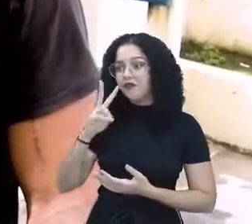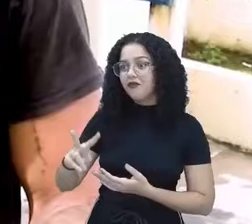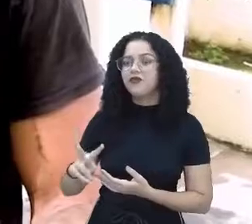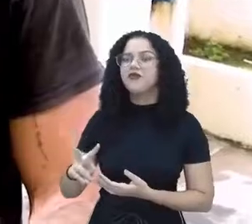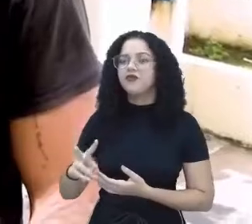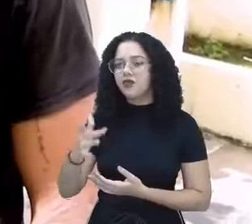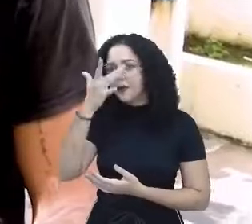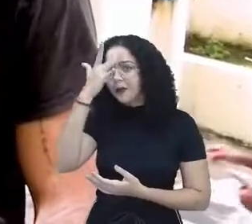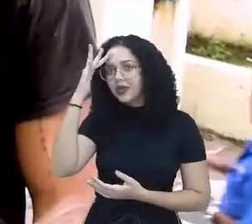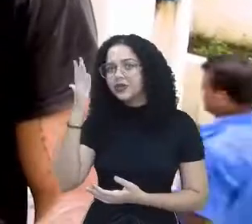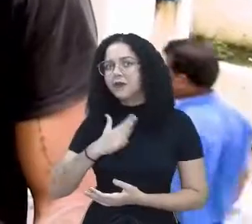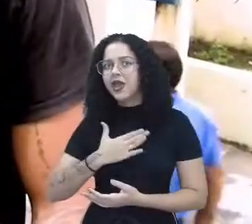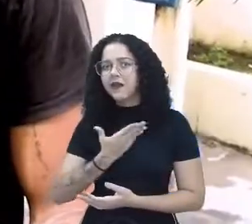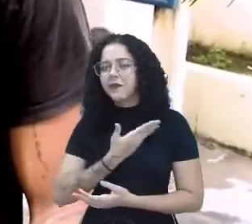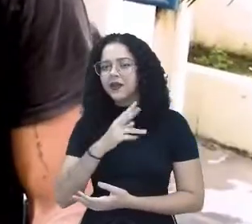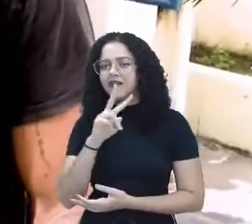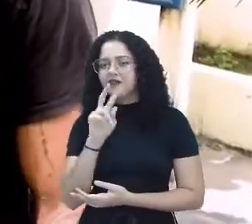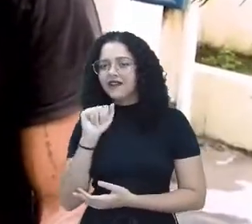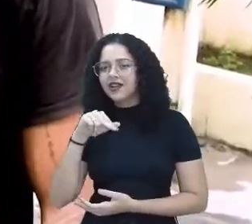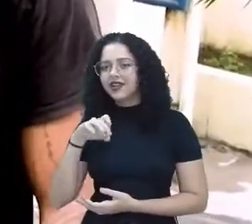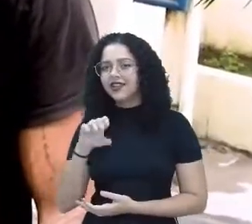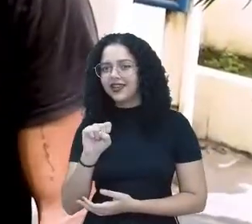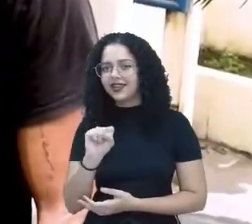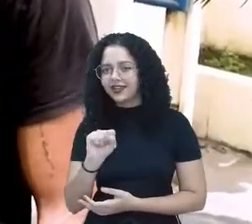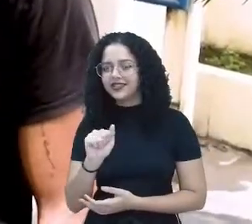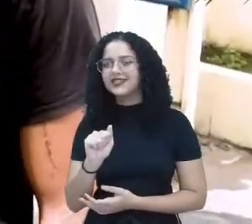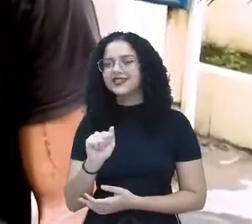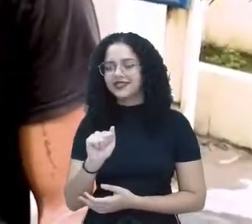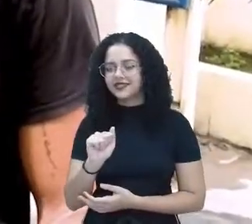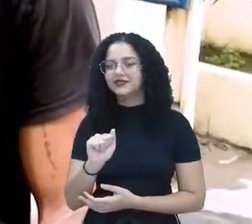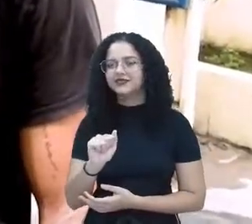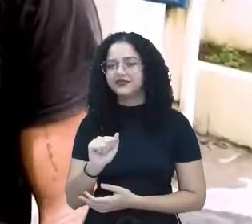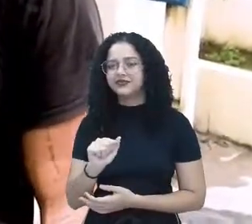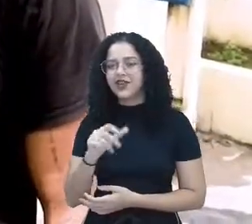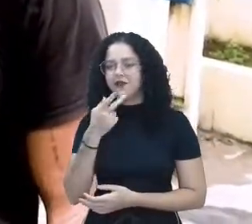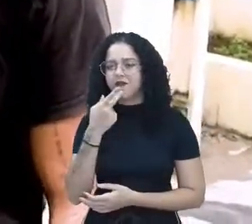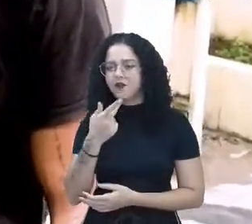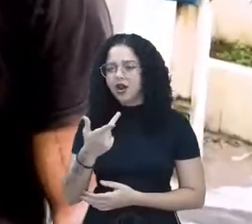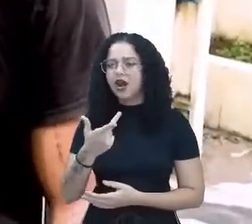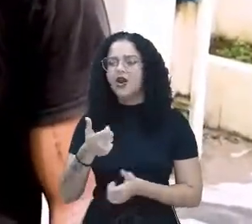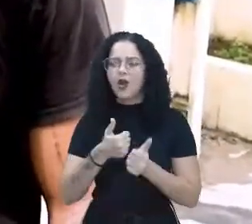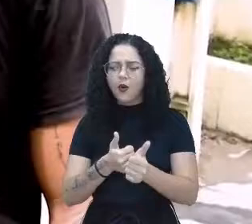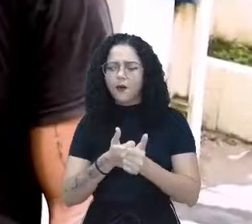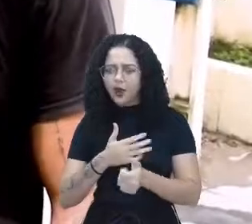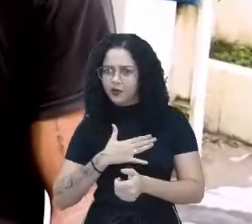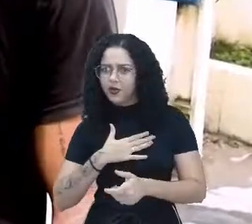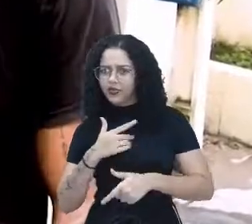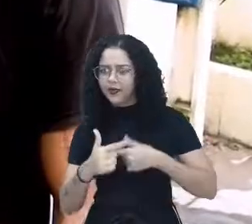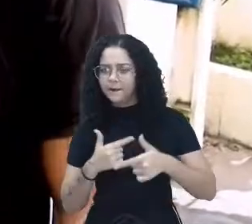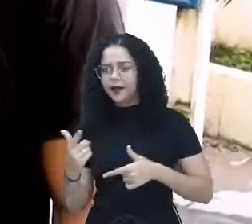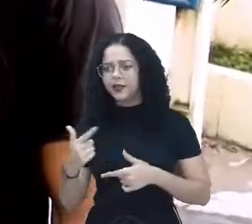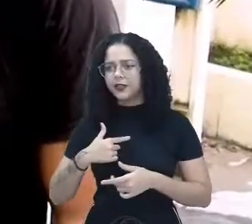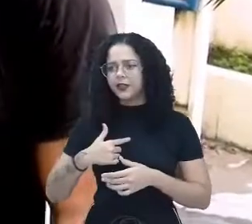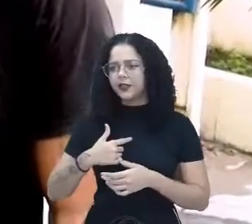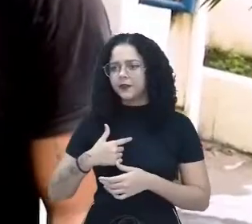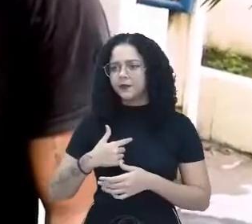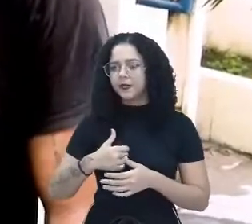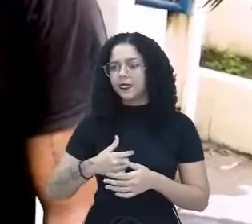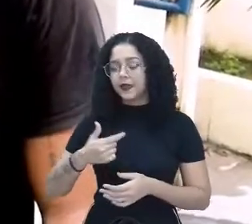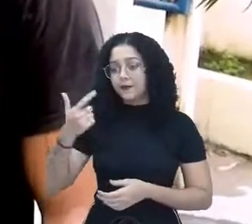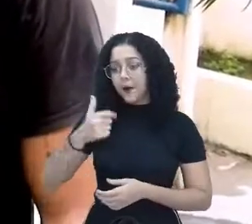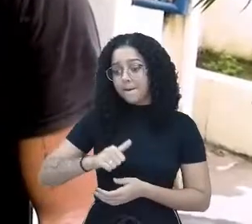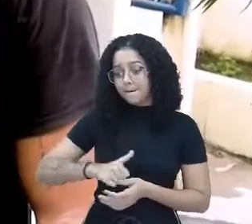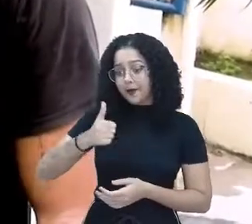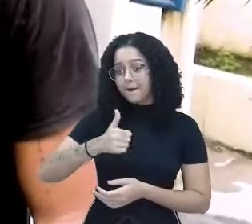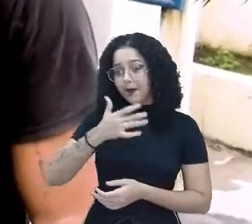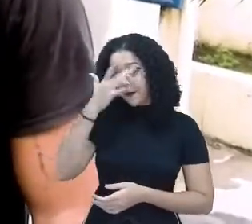memória de uma amiga, Vanessa, que se tornou uma amiga, que ela acompanhava o meu trabalho e eu fui a primeira pessoa a quem